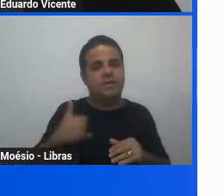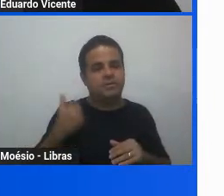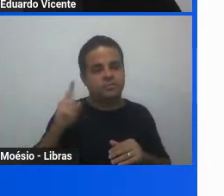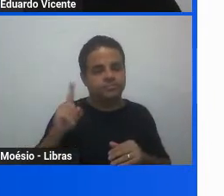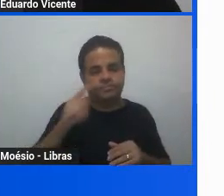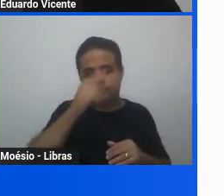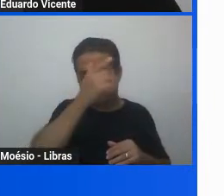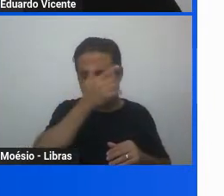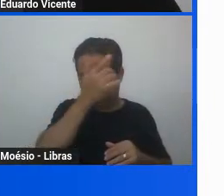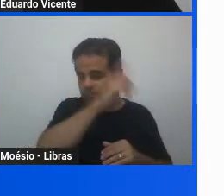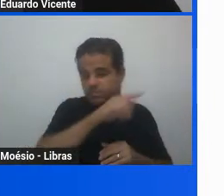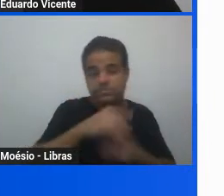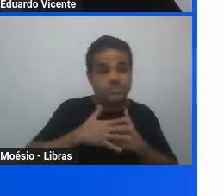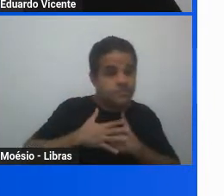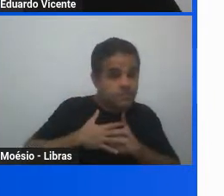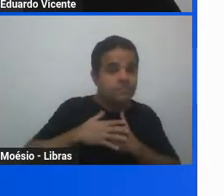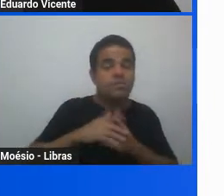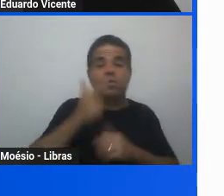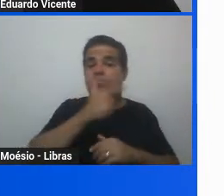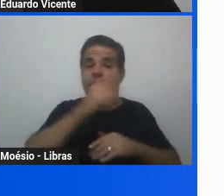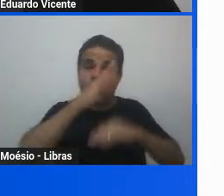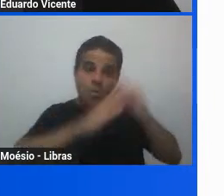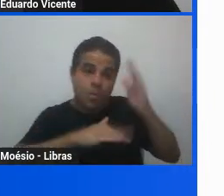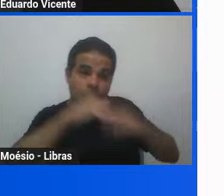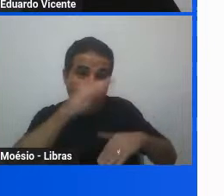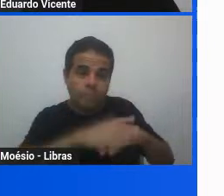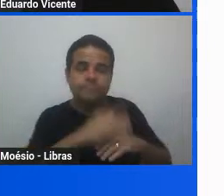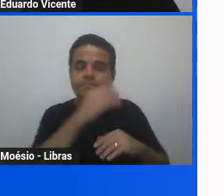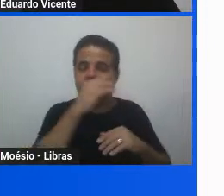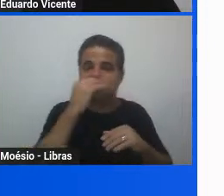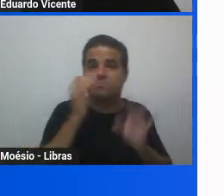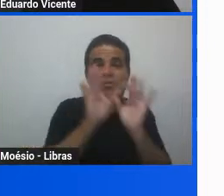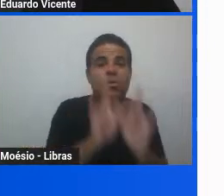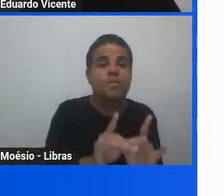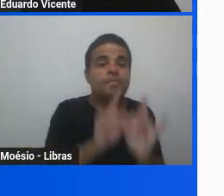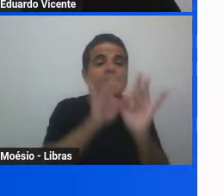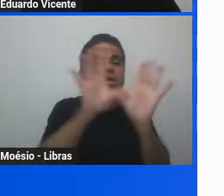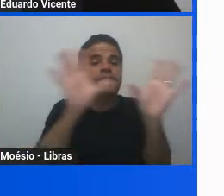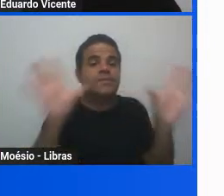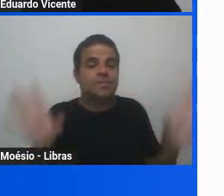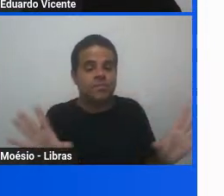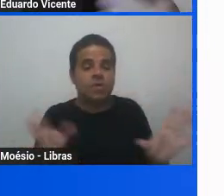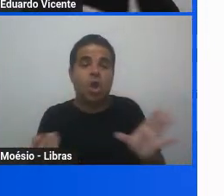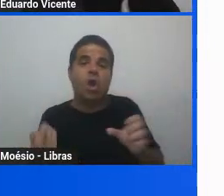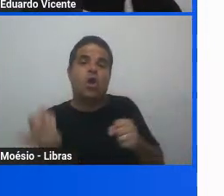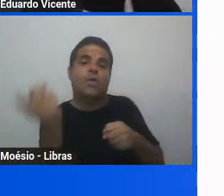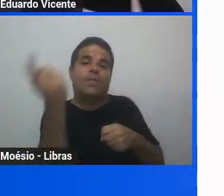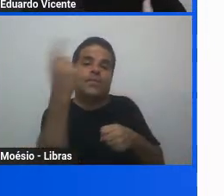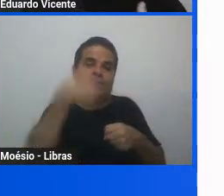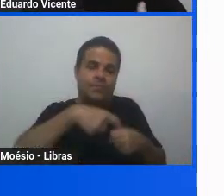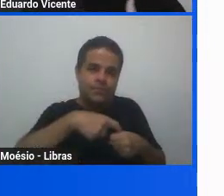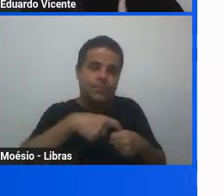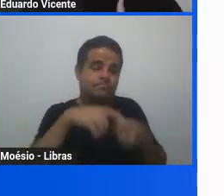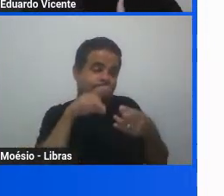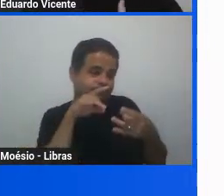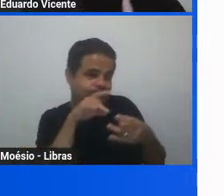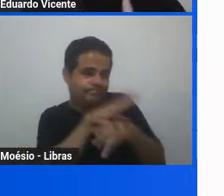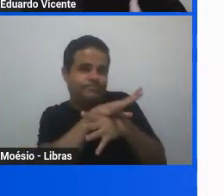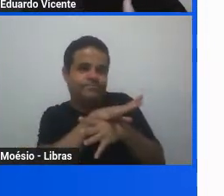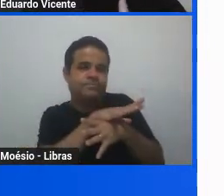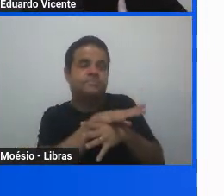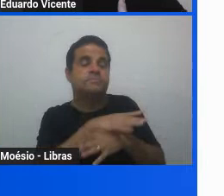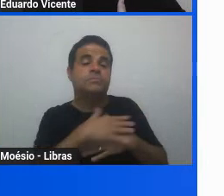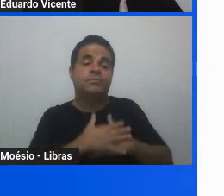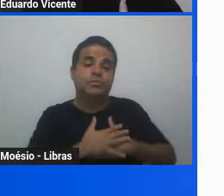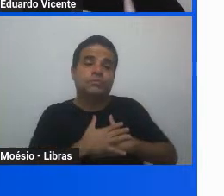Quando eu comprimo, eu realizo as compressões, eu vou permitir o quê? O retorno completo do